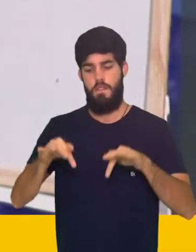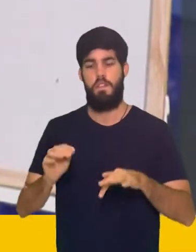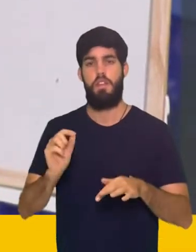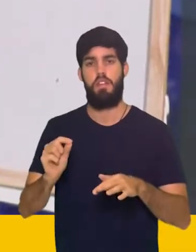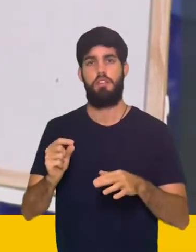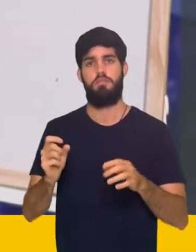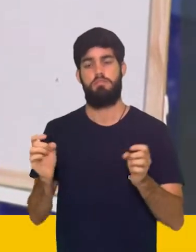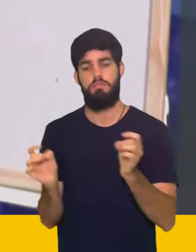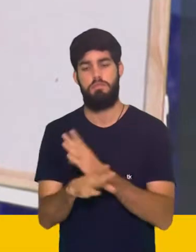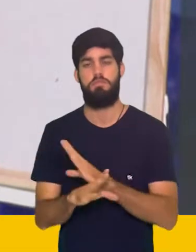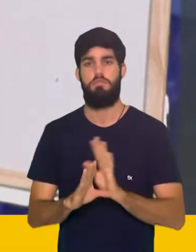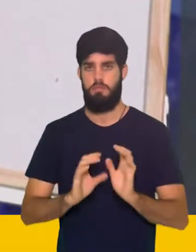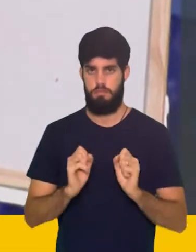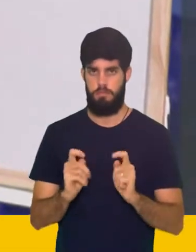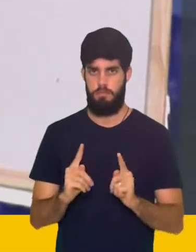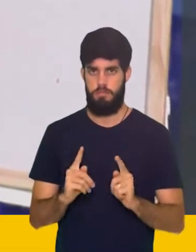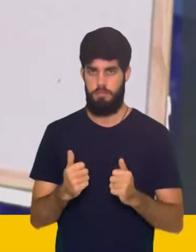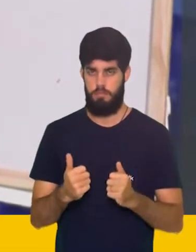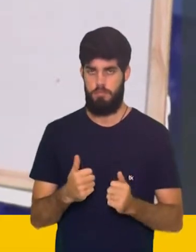por favor.